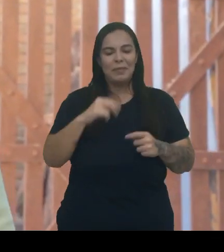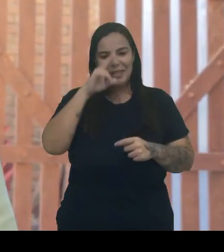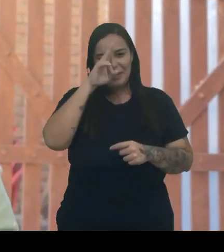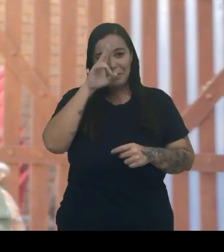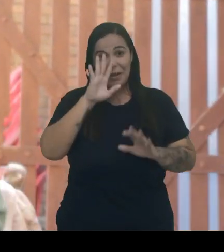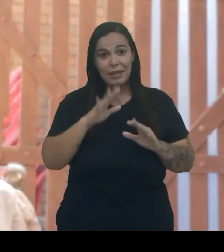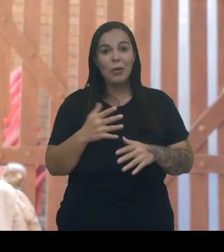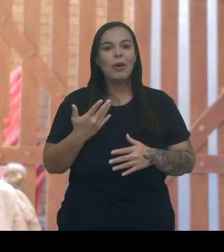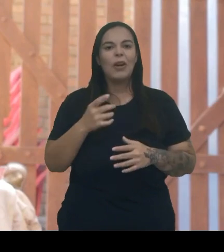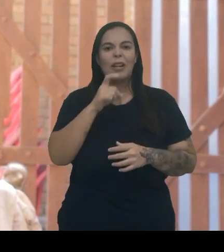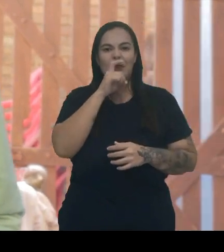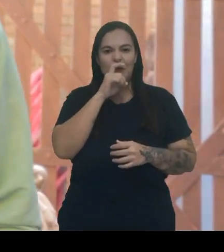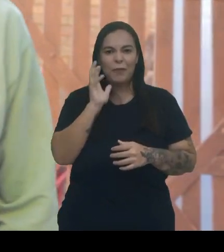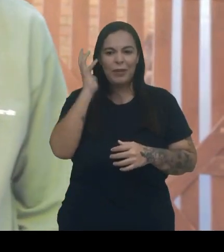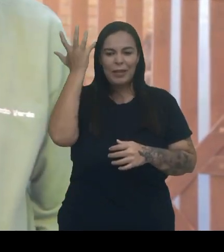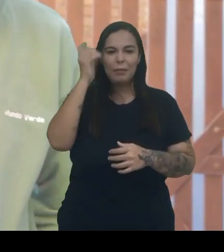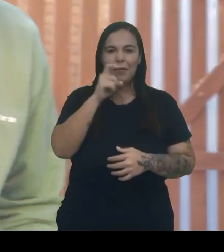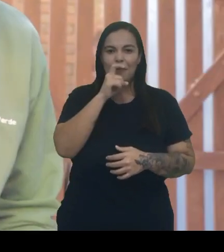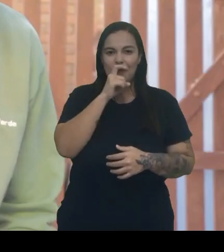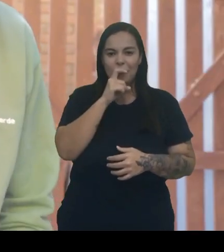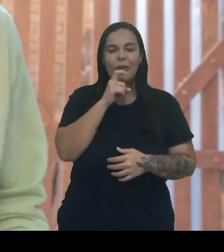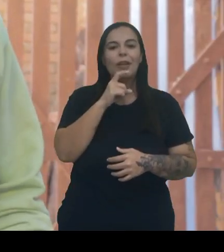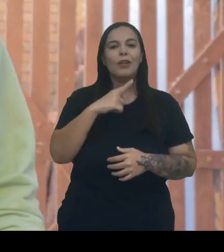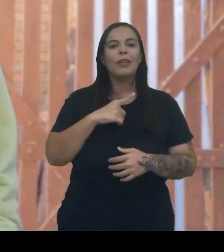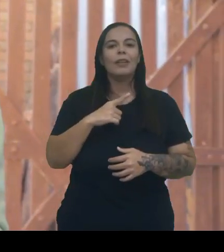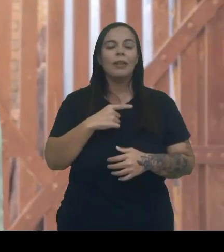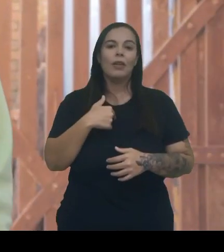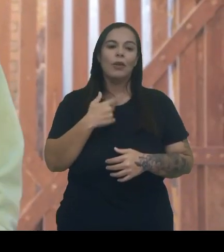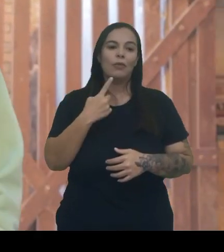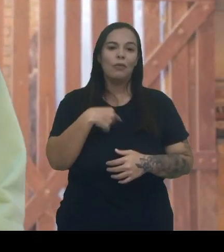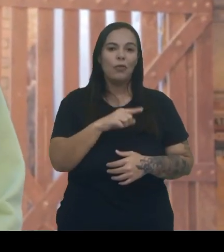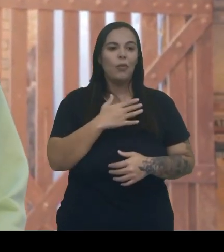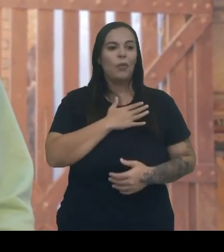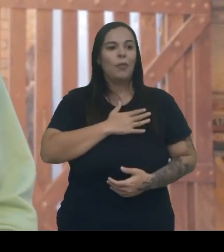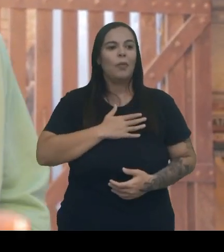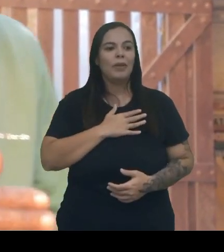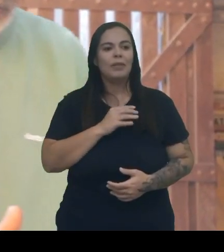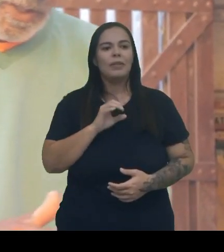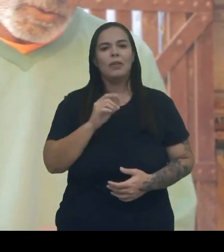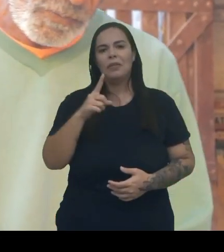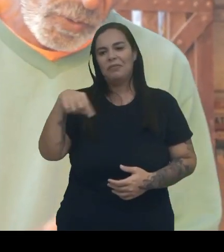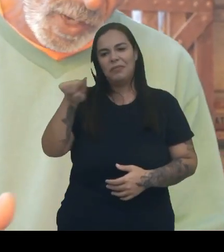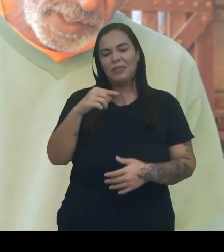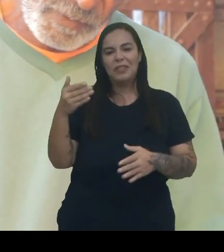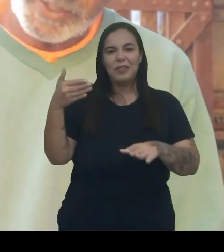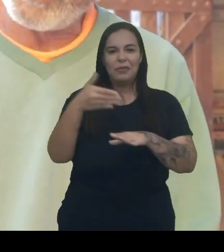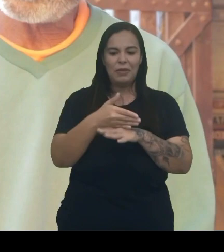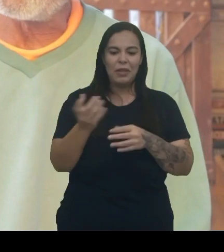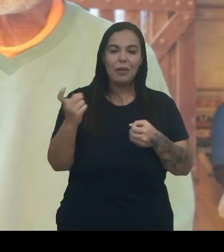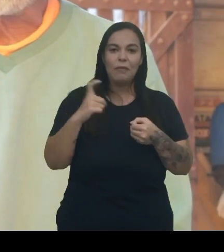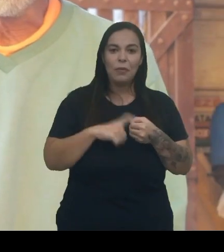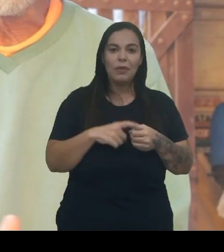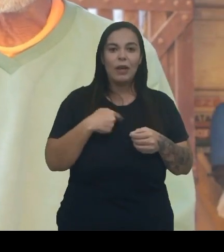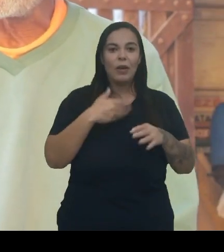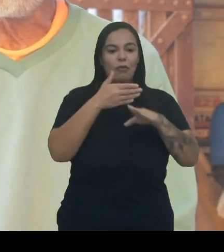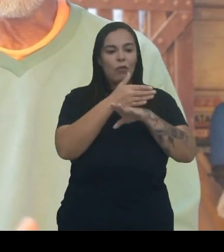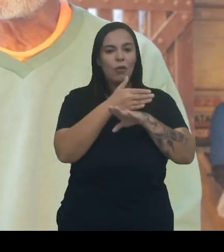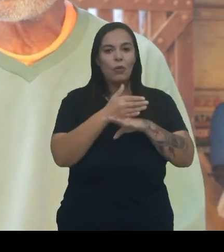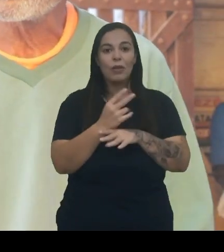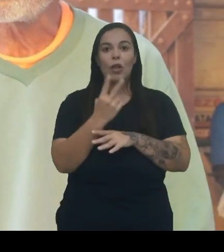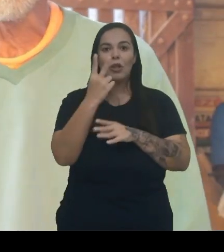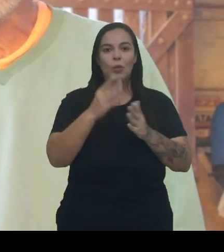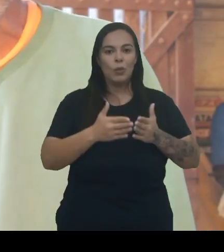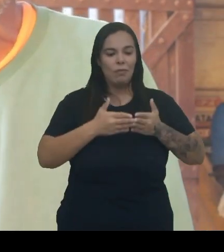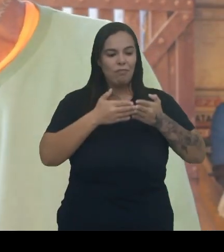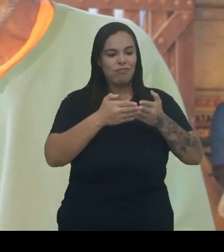vai dar as pitas ali, que as pitas... Eu vou ter o prazer de ela ou você vir aqui, eu vou cortar, vou fazer umas 2 canoas para te dar de pita.